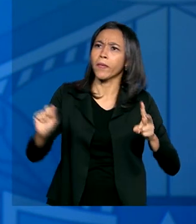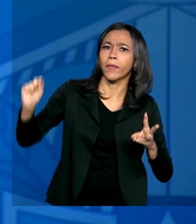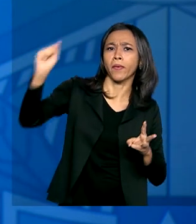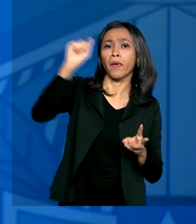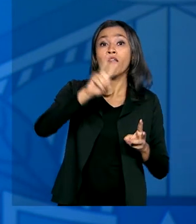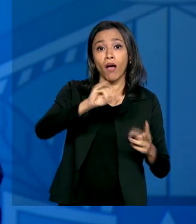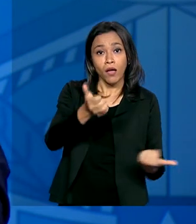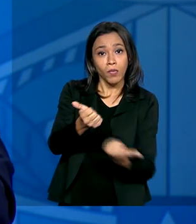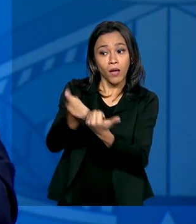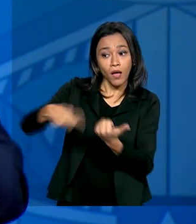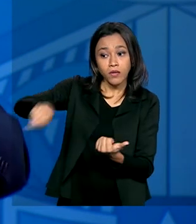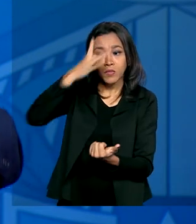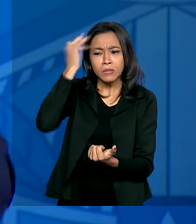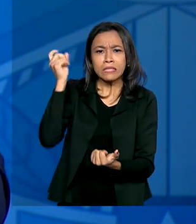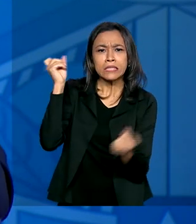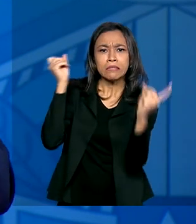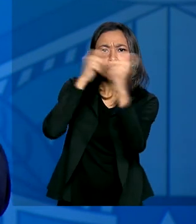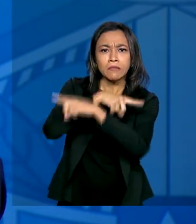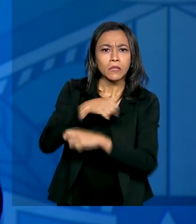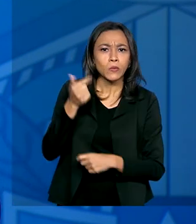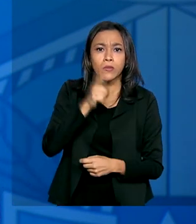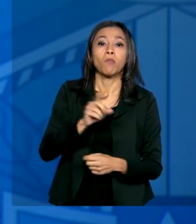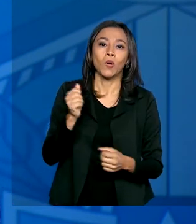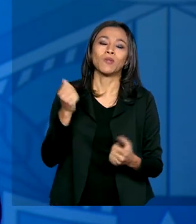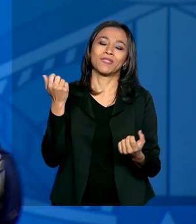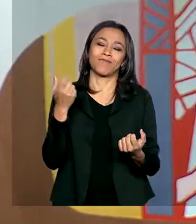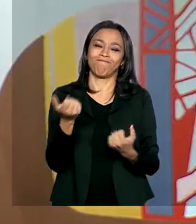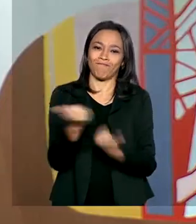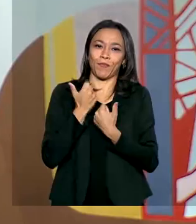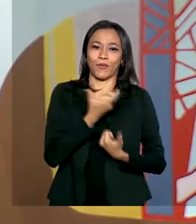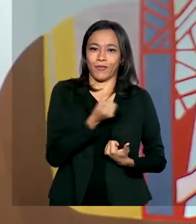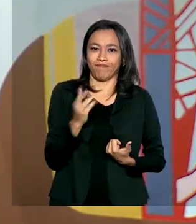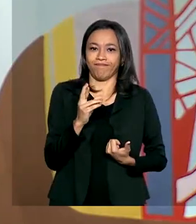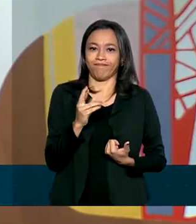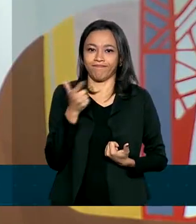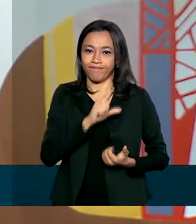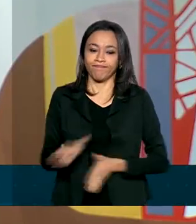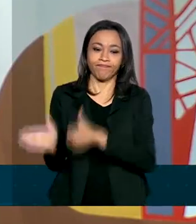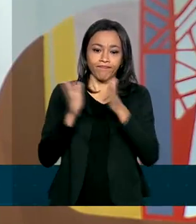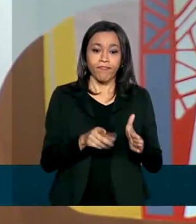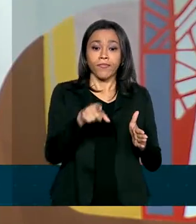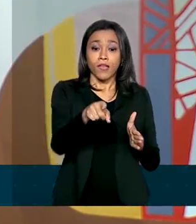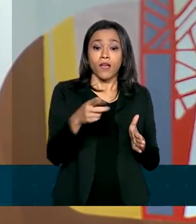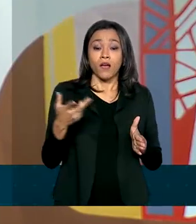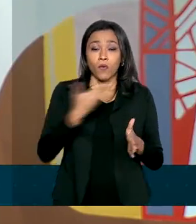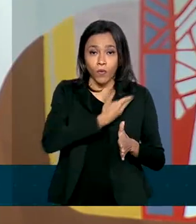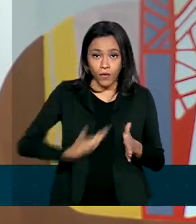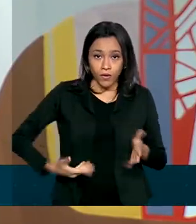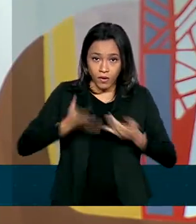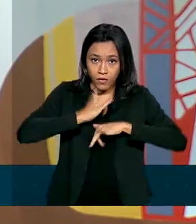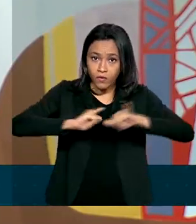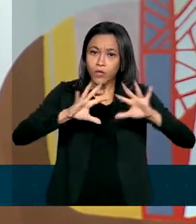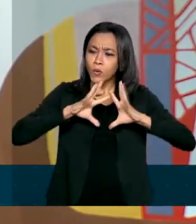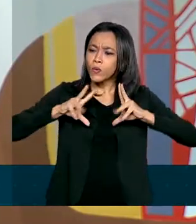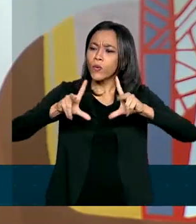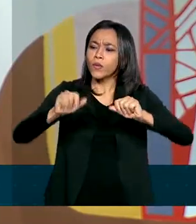dificuldade possam então obter o seu Auxílio Emergencial. O governo também informou que todas as pessoas que fizeram o